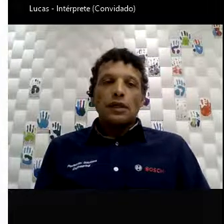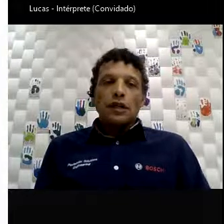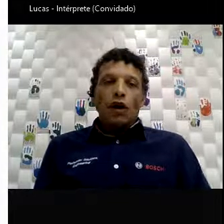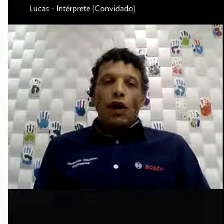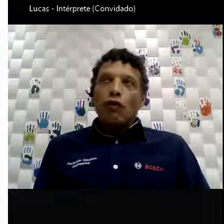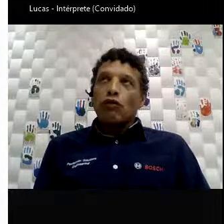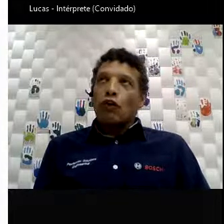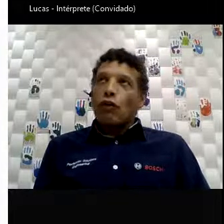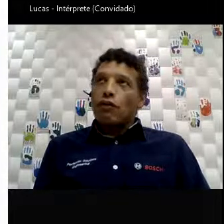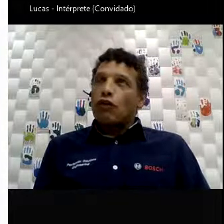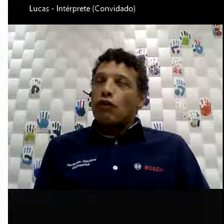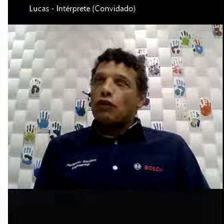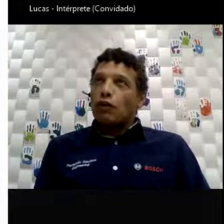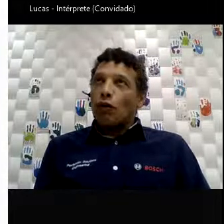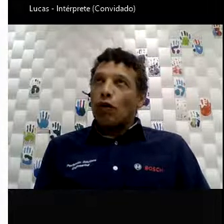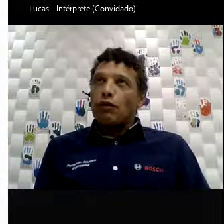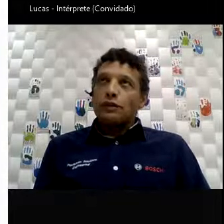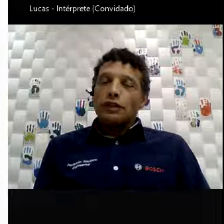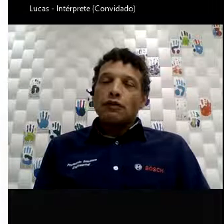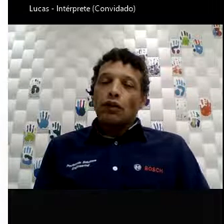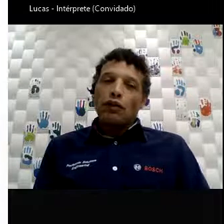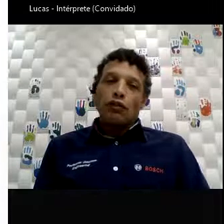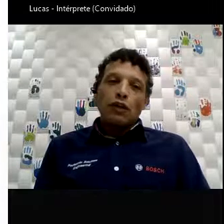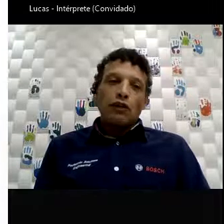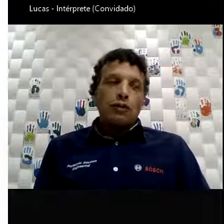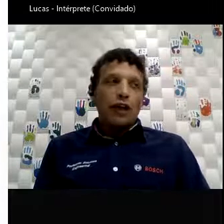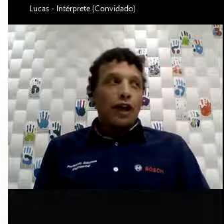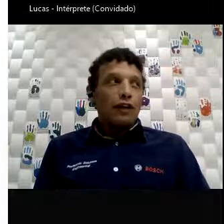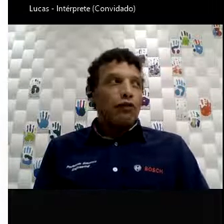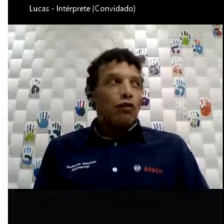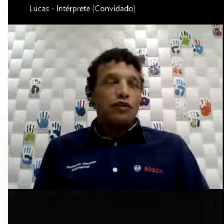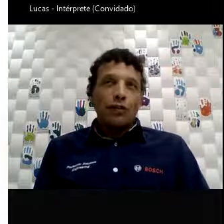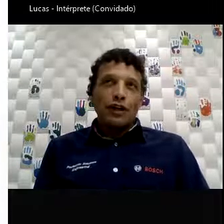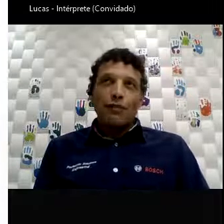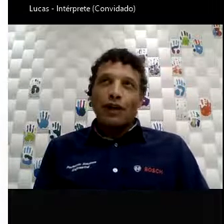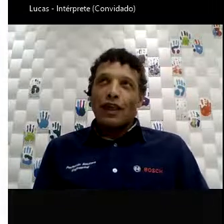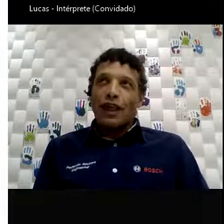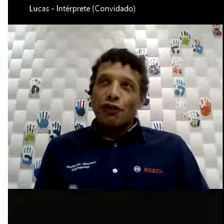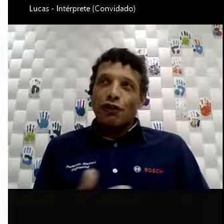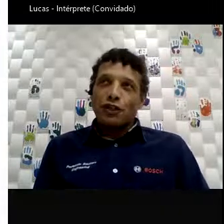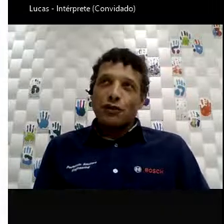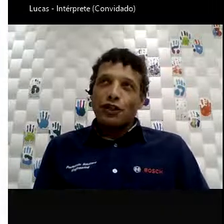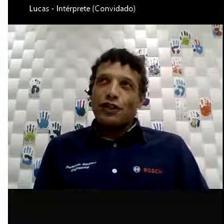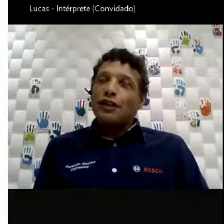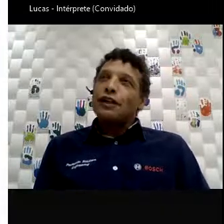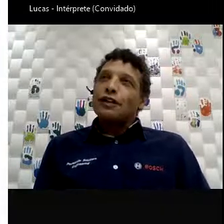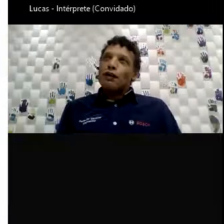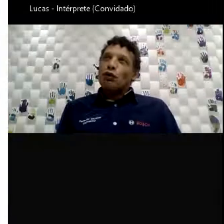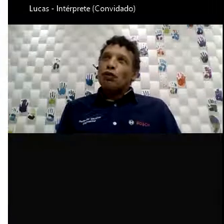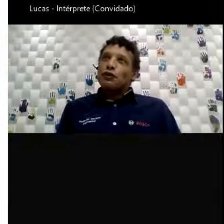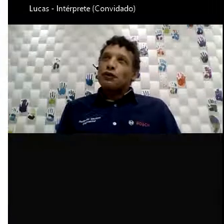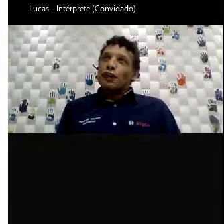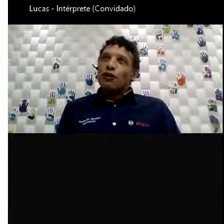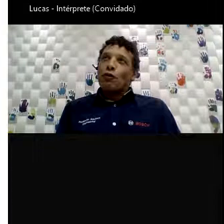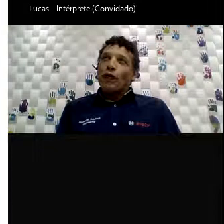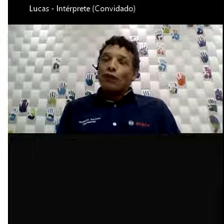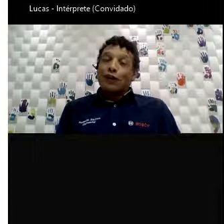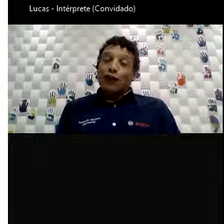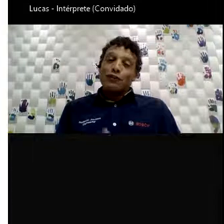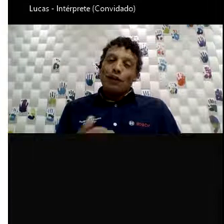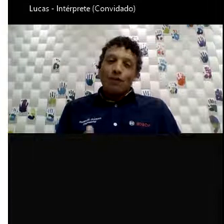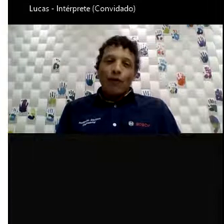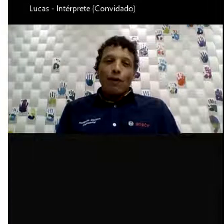humano. Tá? Alguns hobbies, gosto de futebol, só escolhi o time errado, sou coxa branca. Para quem é de Curitiba aqui, sabe que o coxa não está